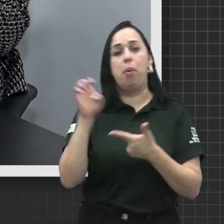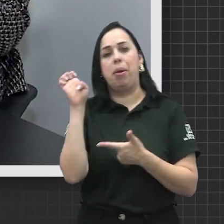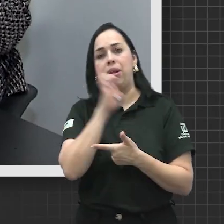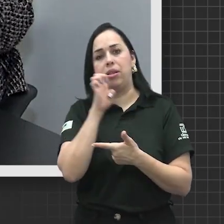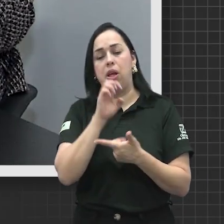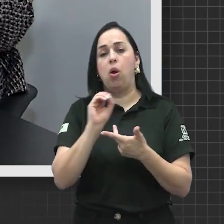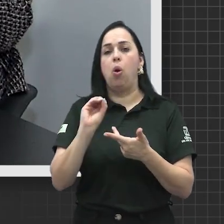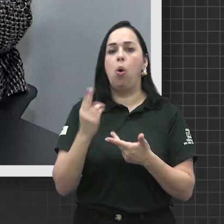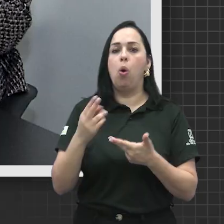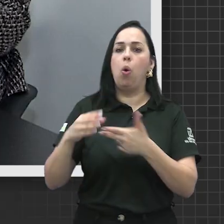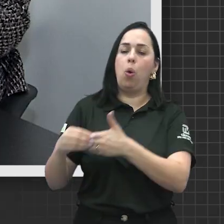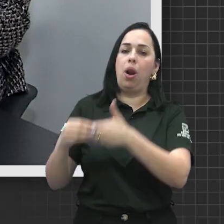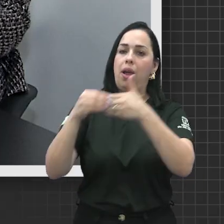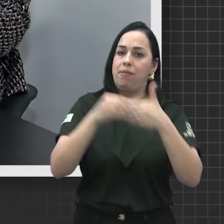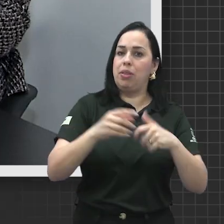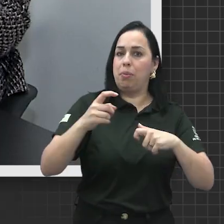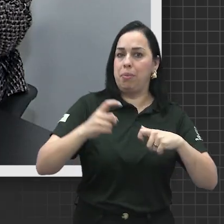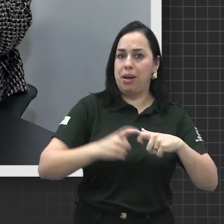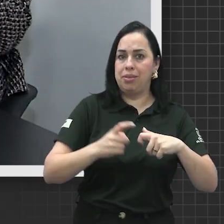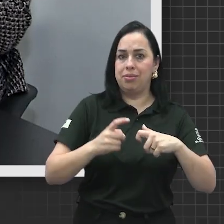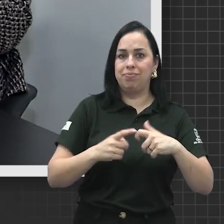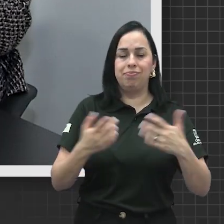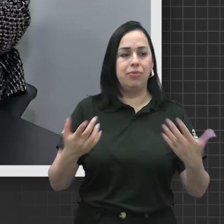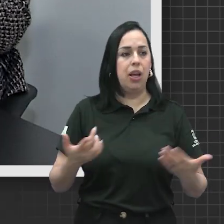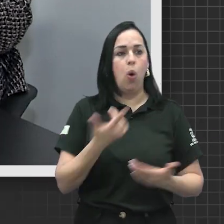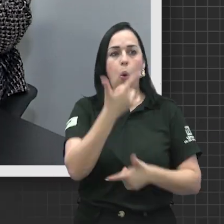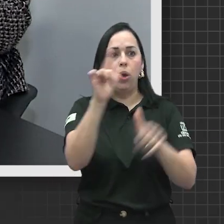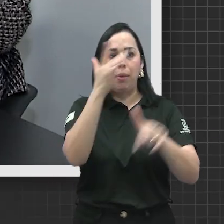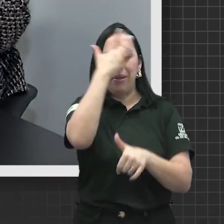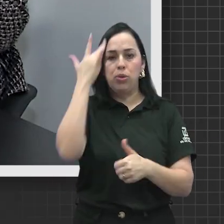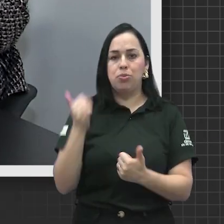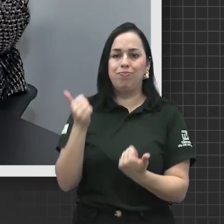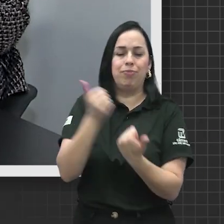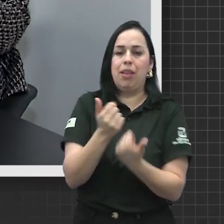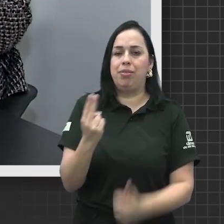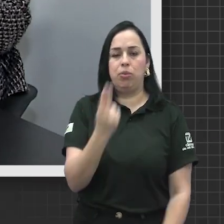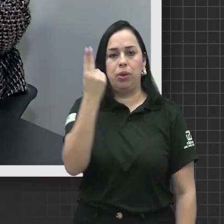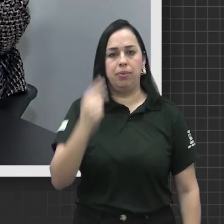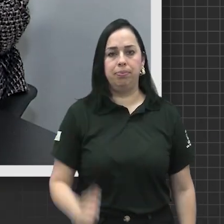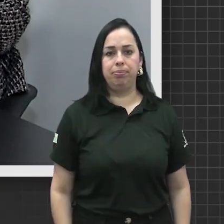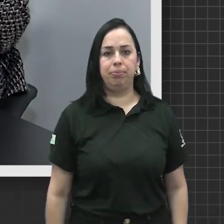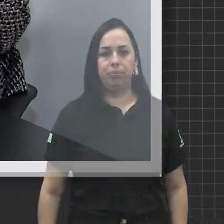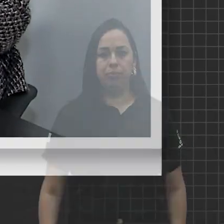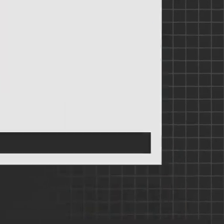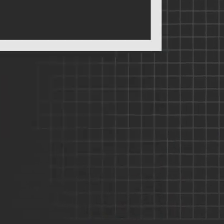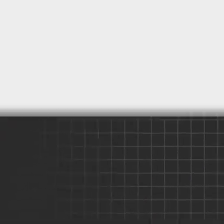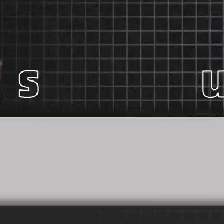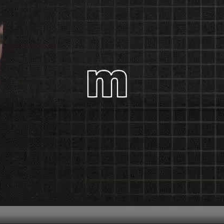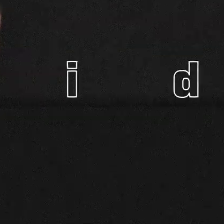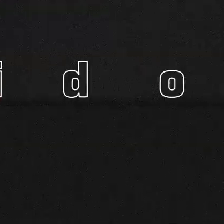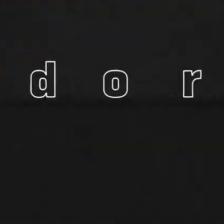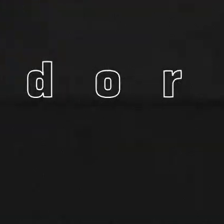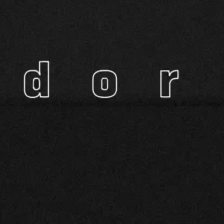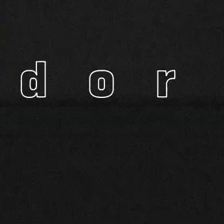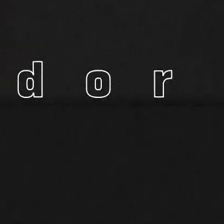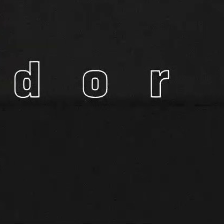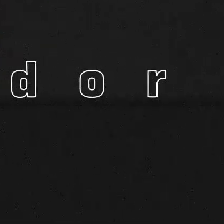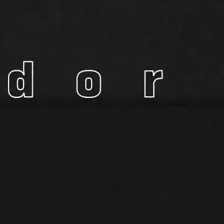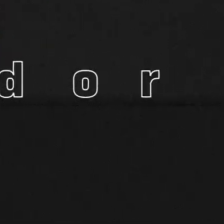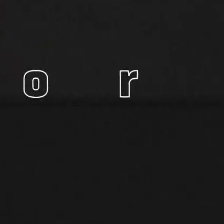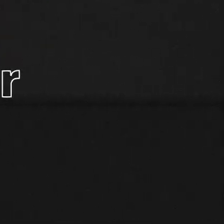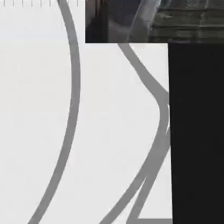por uma emergência, por uma consulta já marcada, que você não tenha outra pessoa para acompanhar seu filho menor de idade.